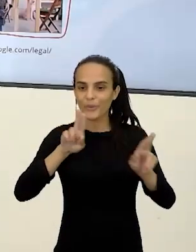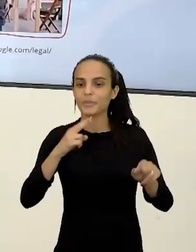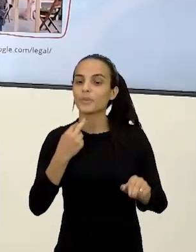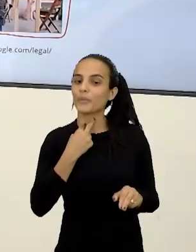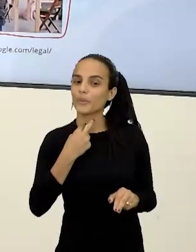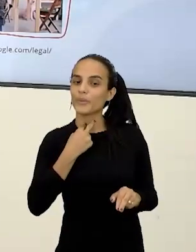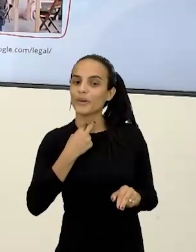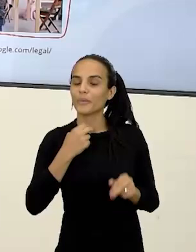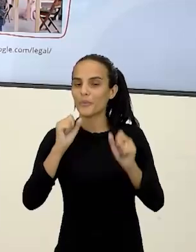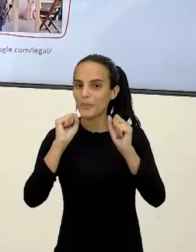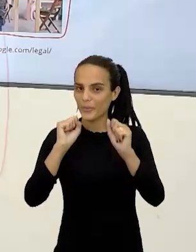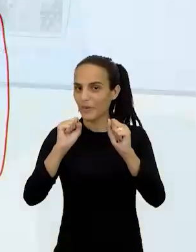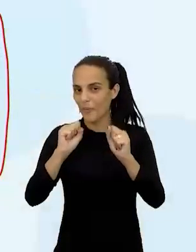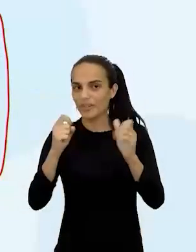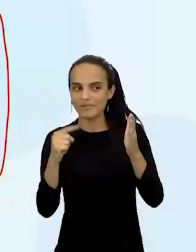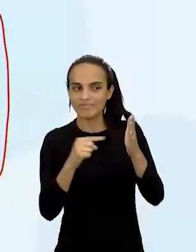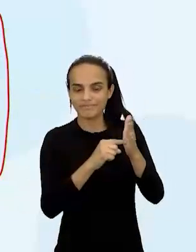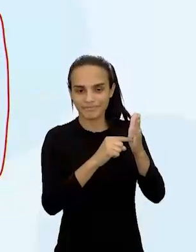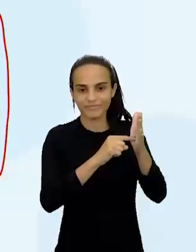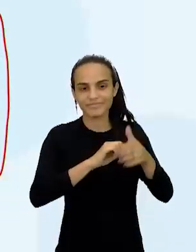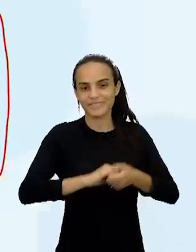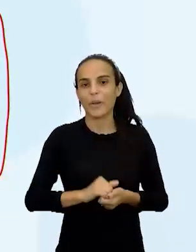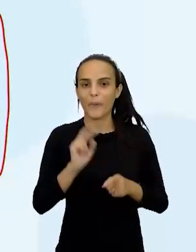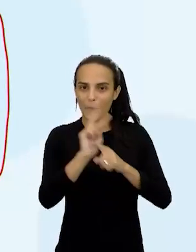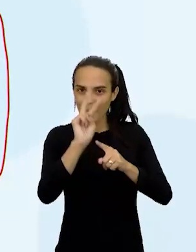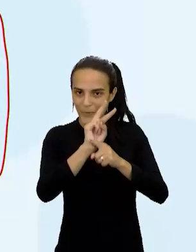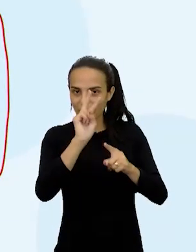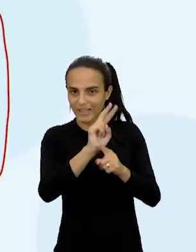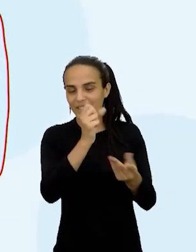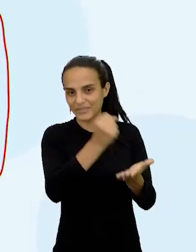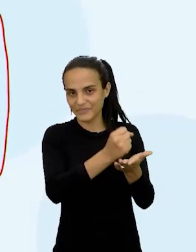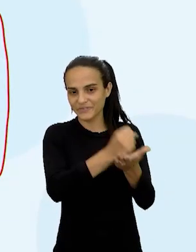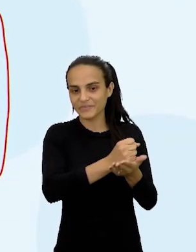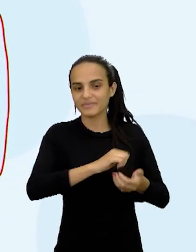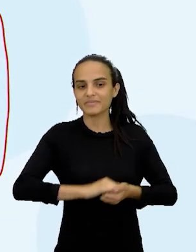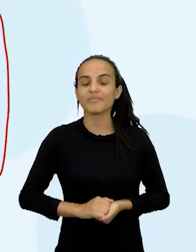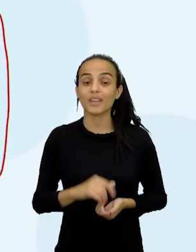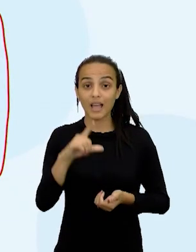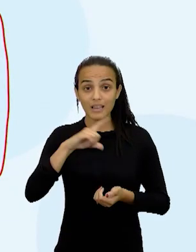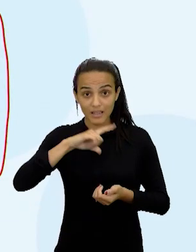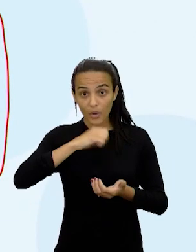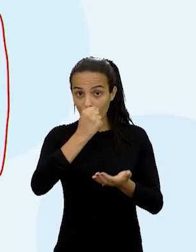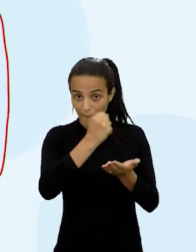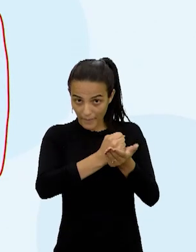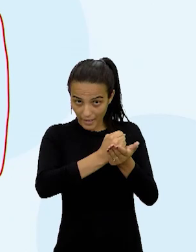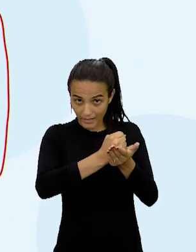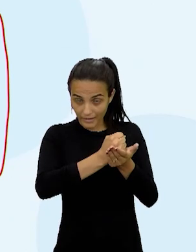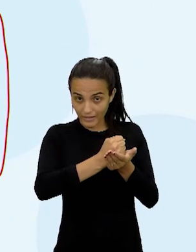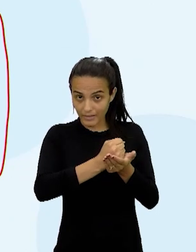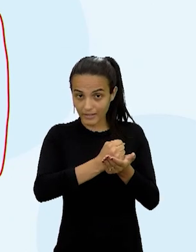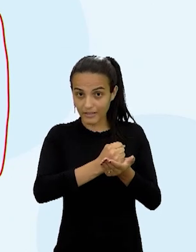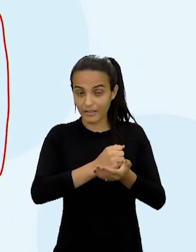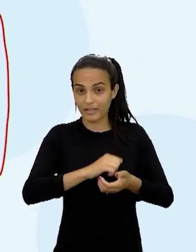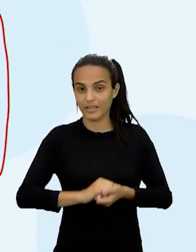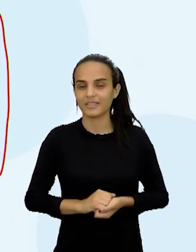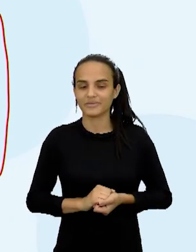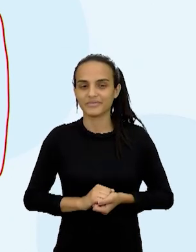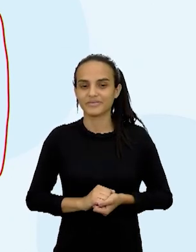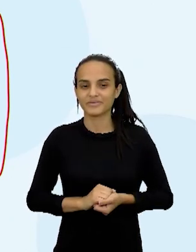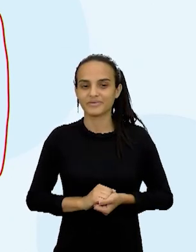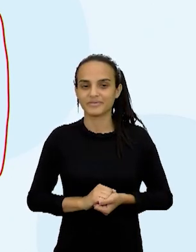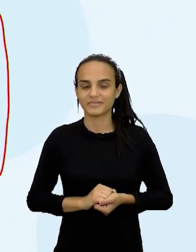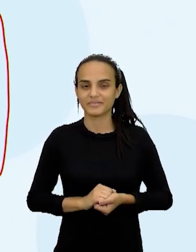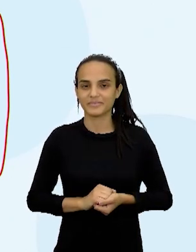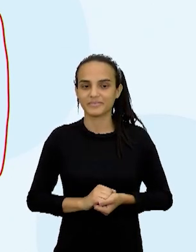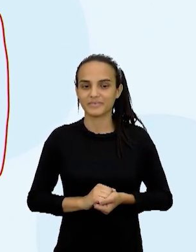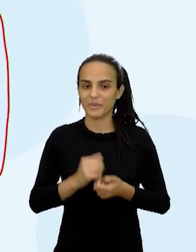também posso ser processada por nomes, que aí protege as marcas, tá? Então vamos lá. Tem uma marca que tem... Deixa eu limpar isso aqui, só pra